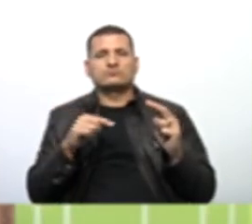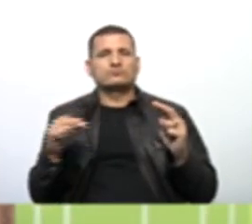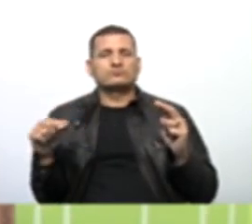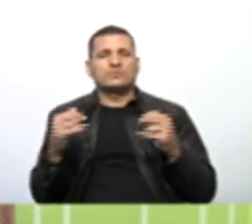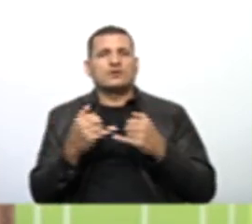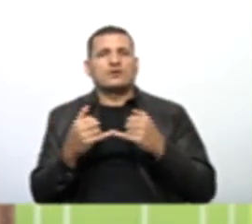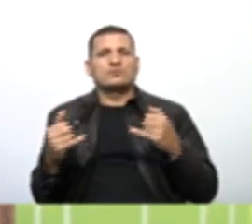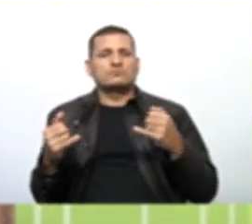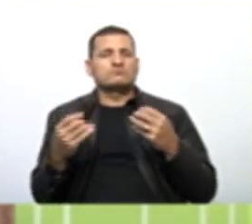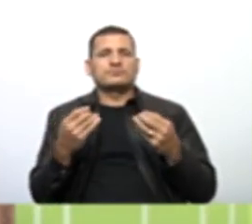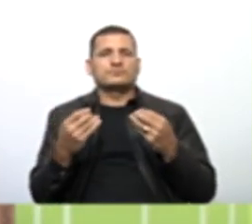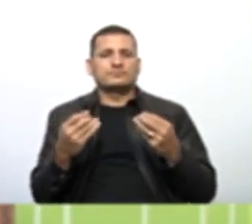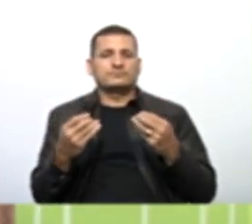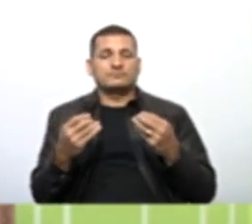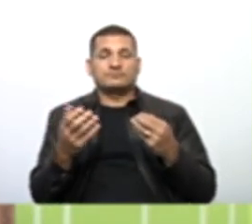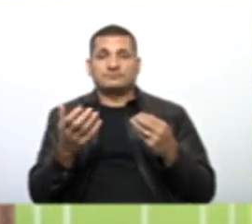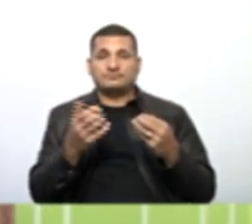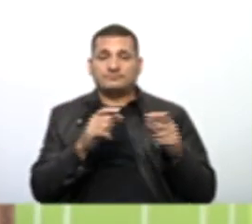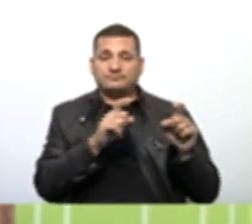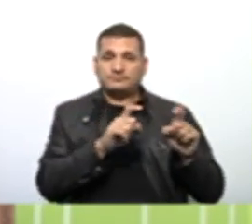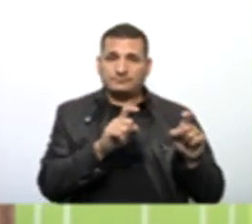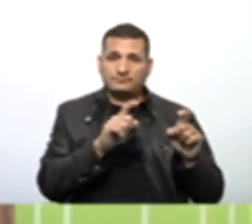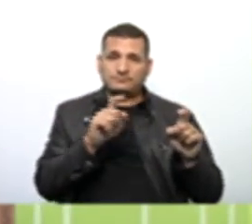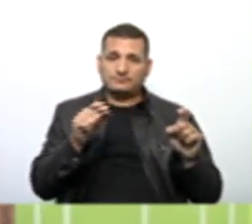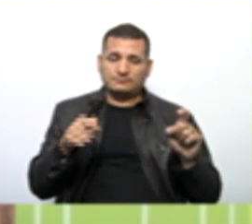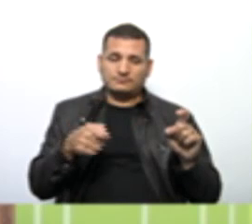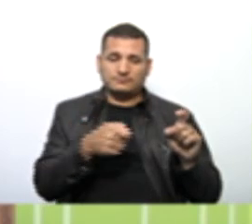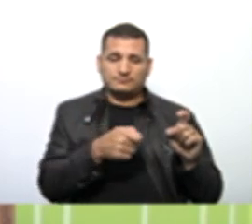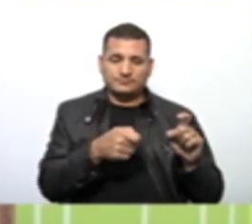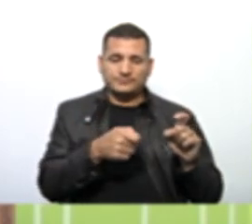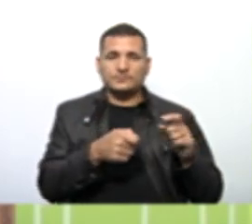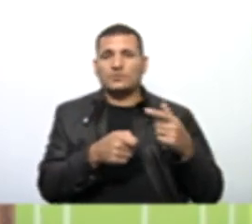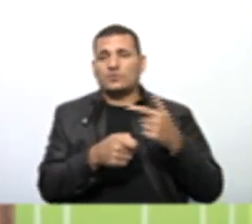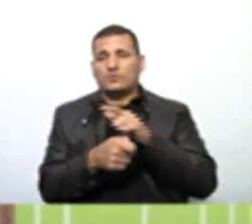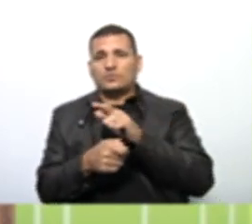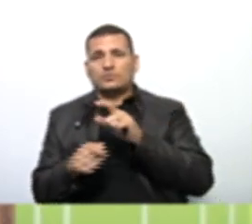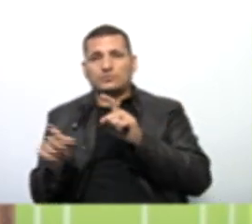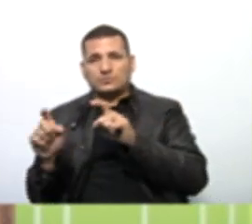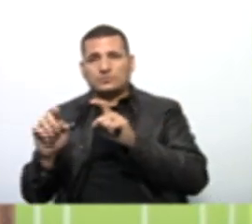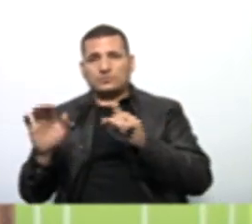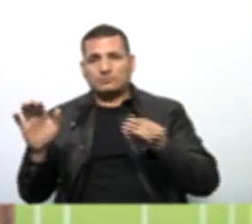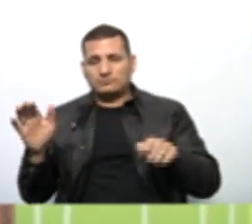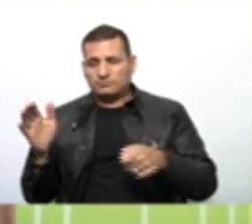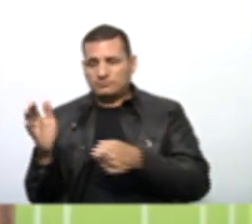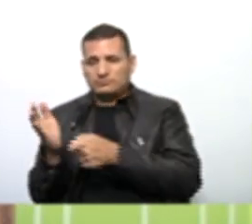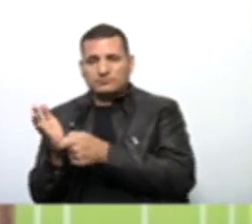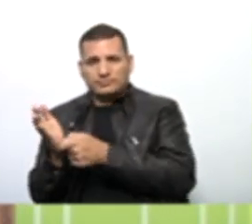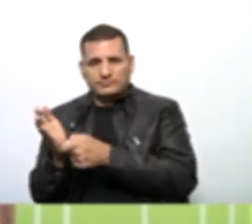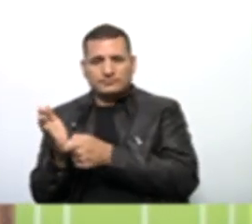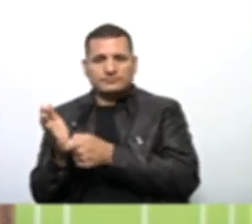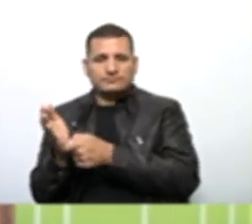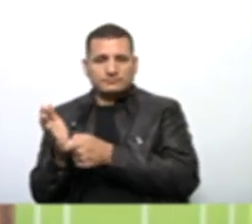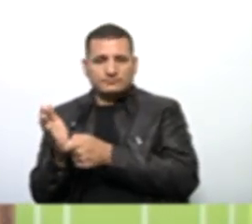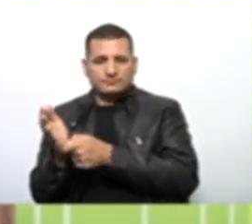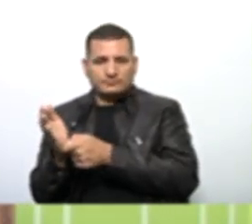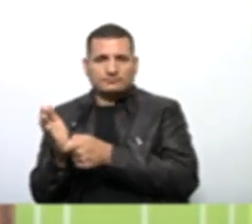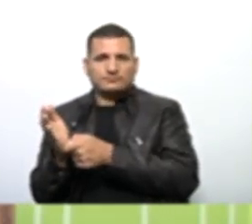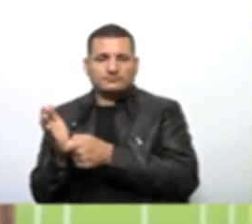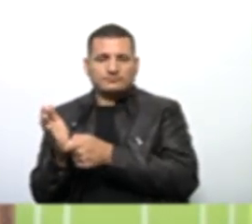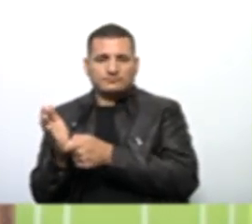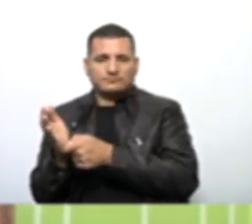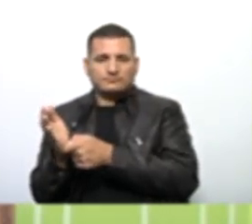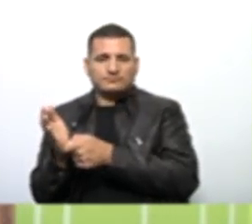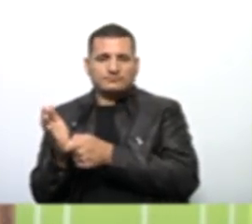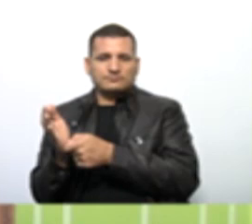colocar um computador ligado diretamente a outro computador pela placa de rede coloquei um computador a placa de um